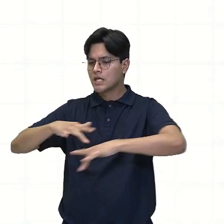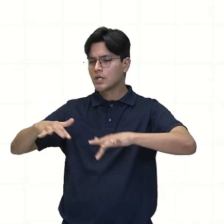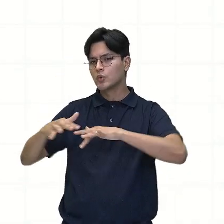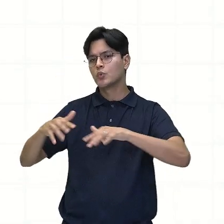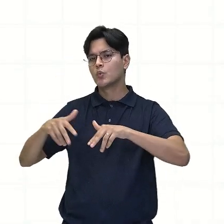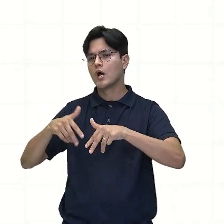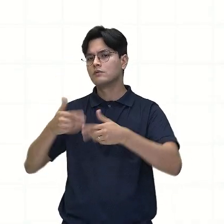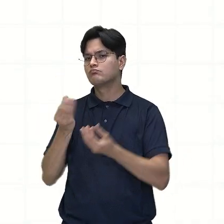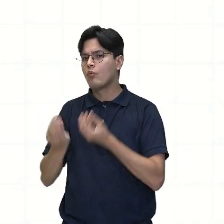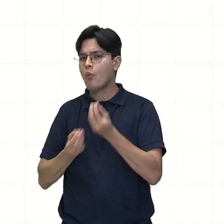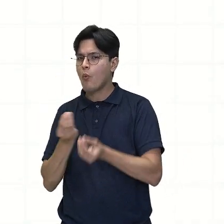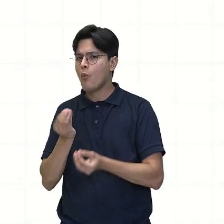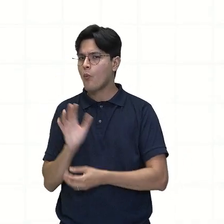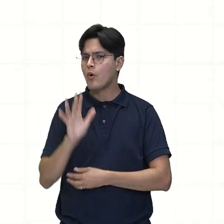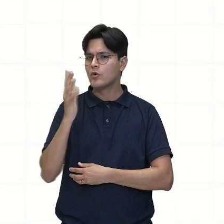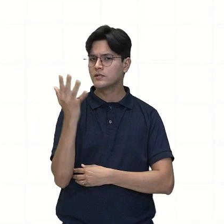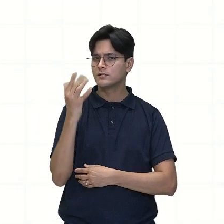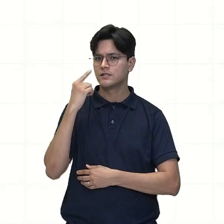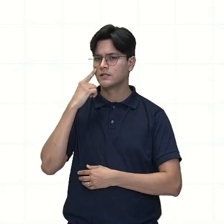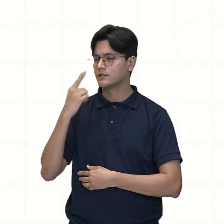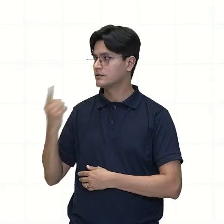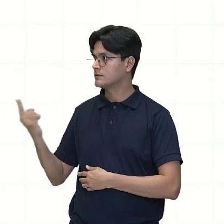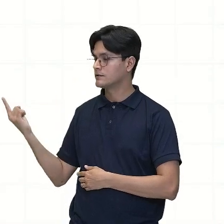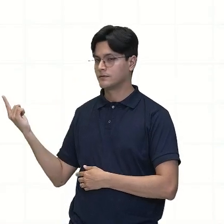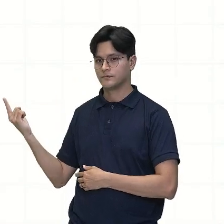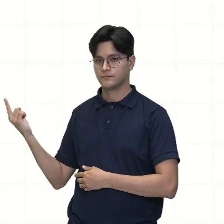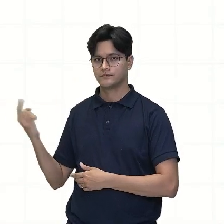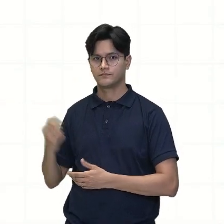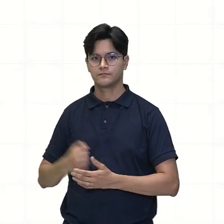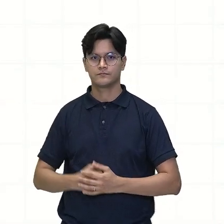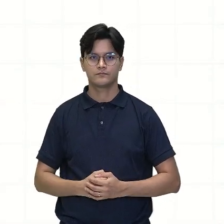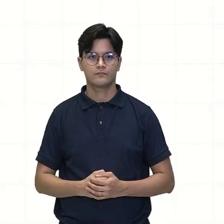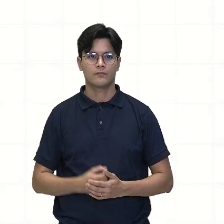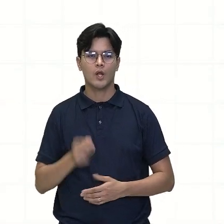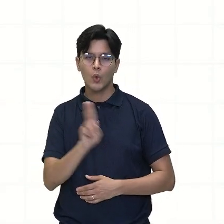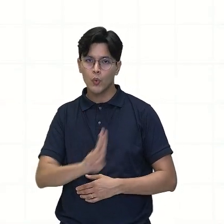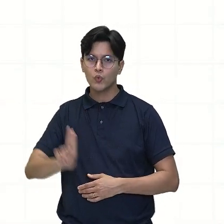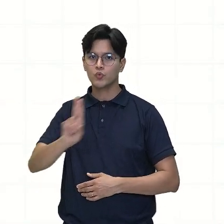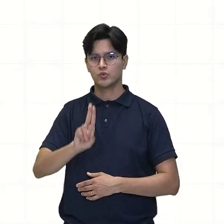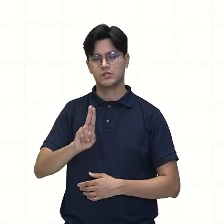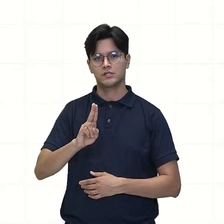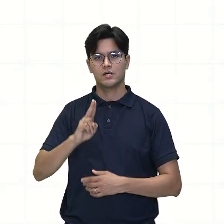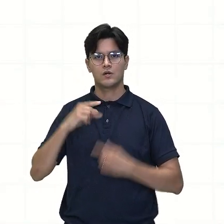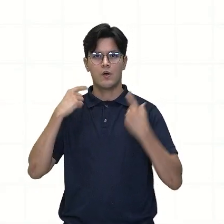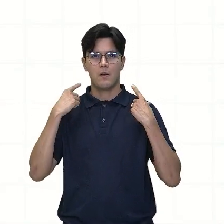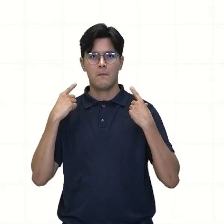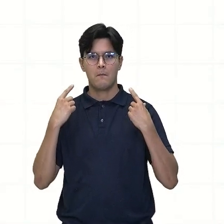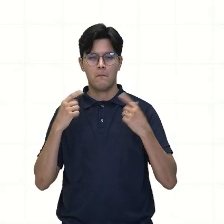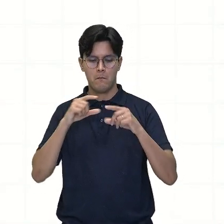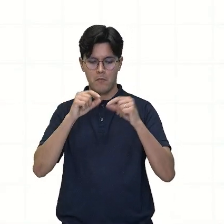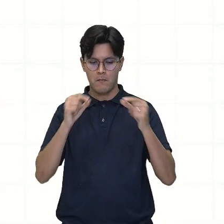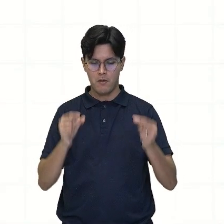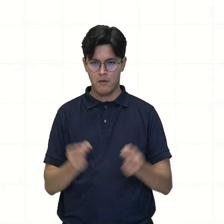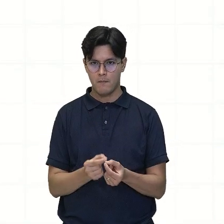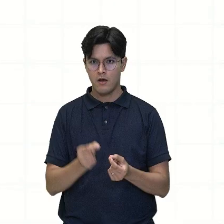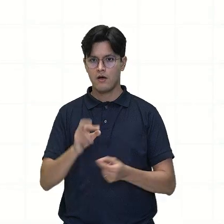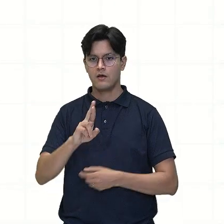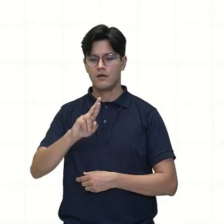são feitos, as preces são feitas diante de relicários, com oferendas e gestos de reverência.